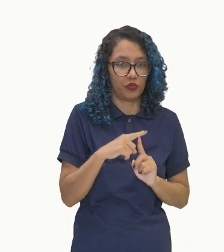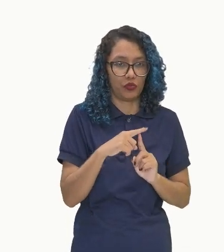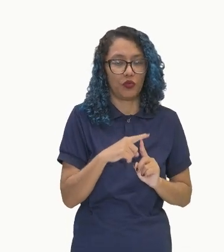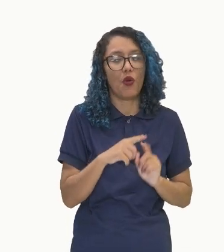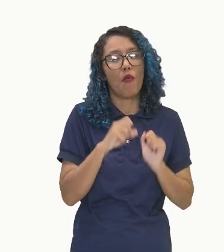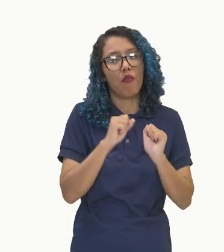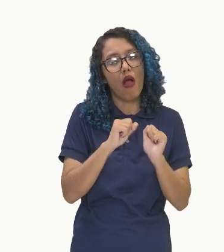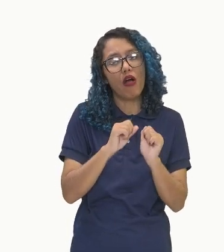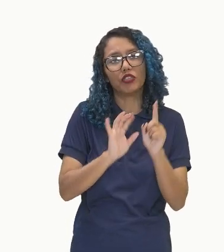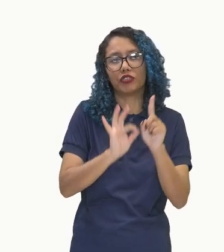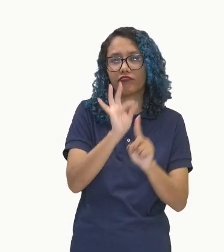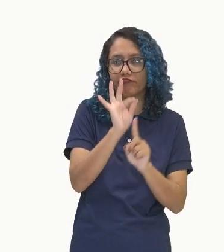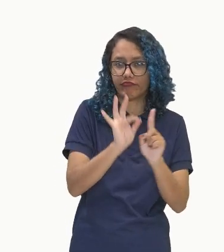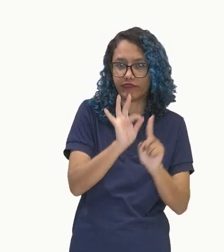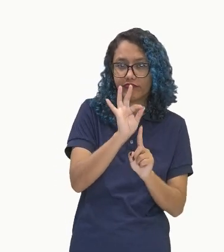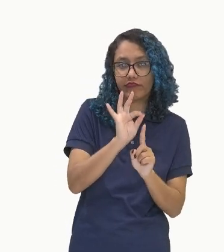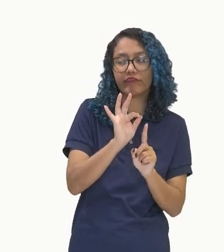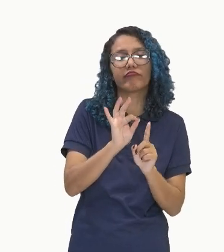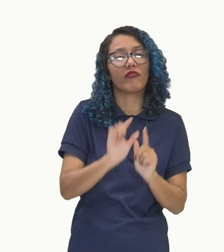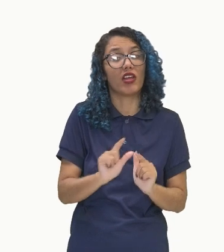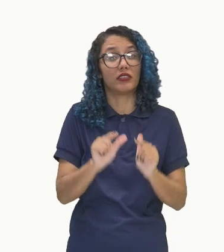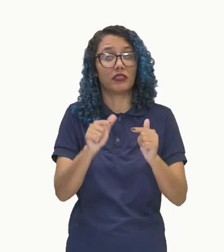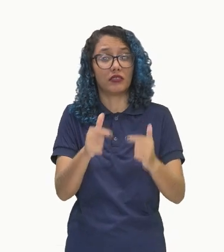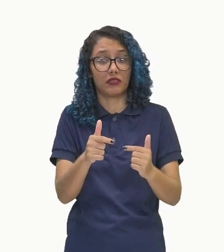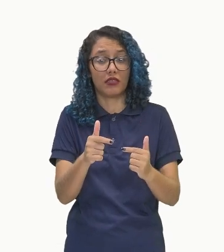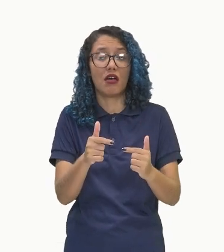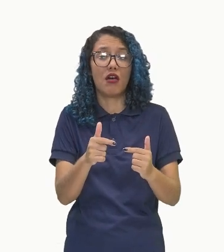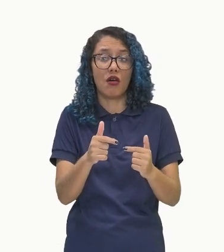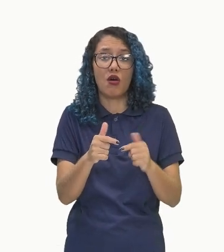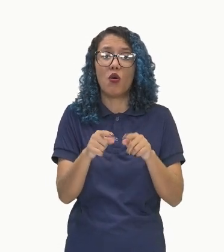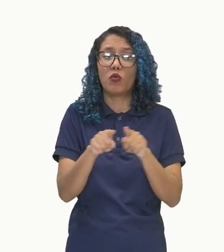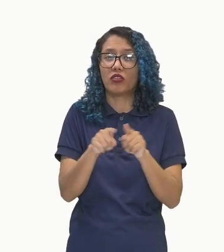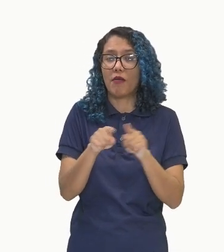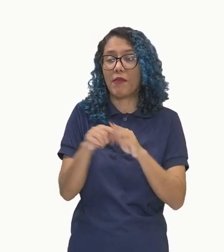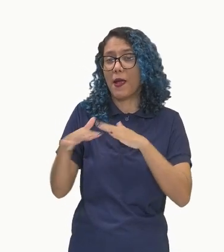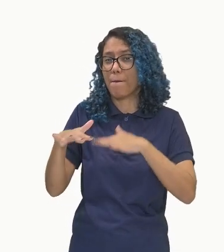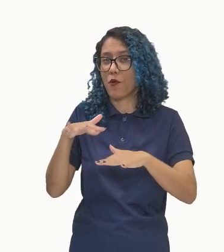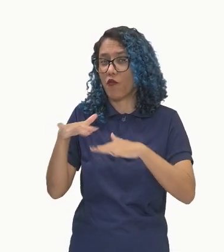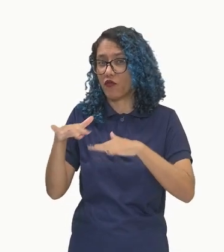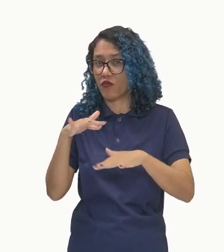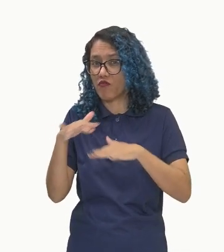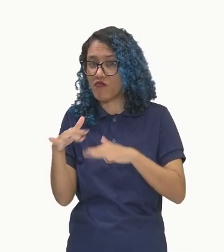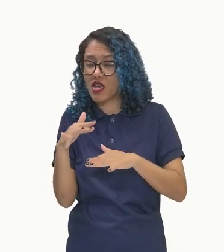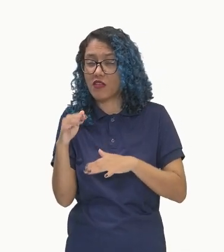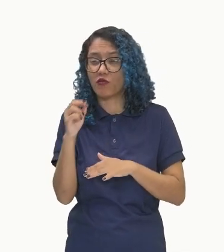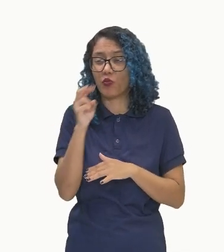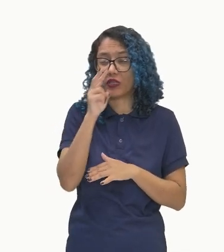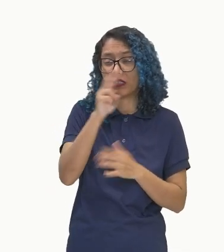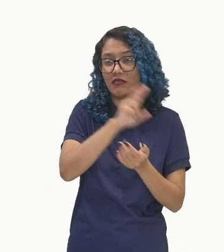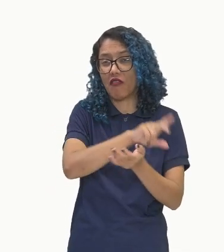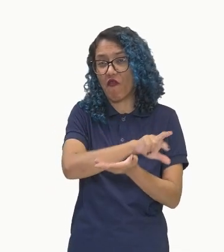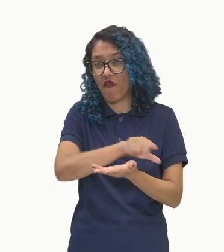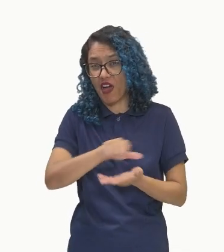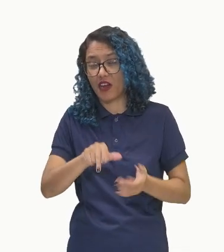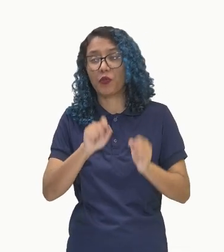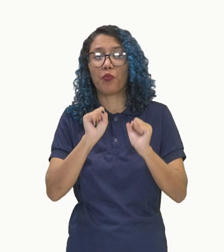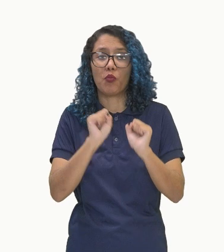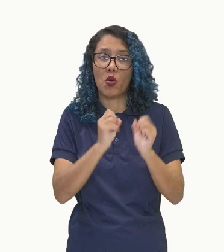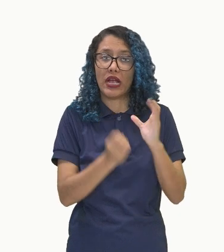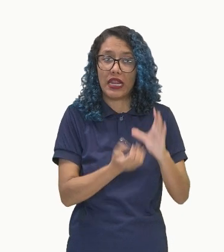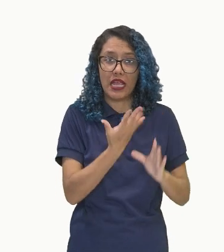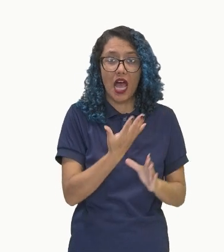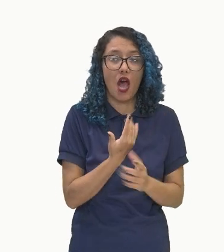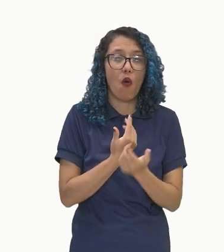cinética, potencial. Então, esta é a definição de um receptor